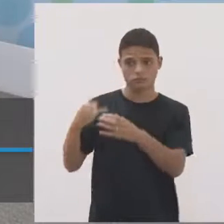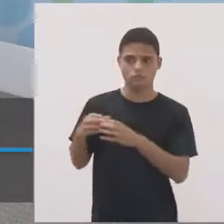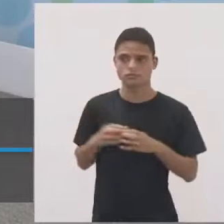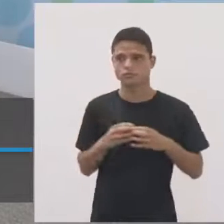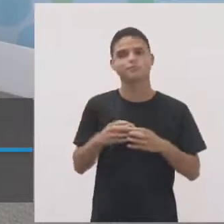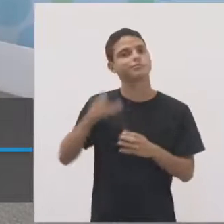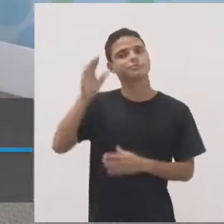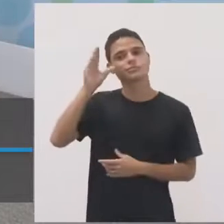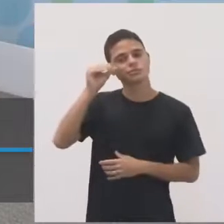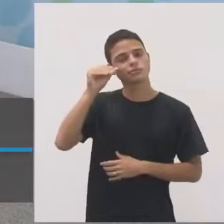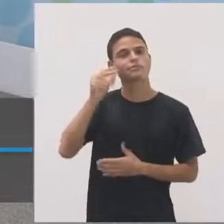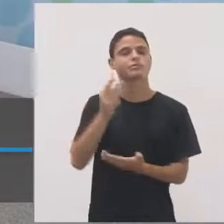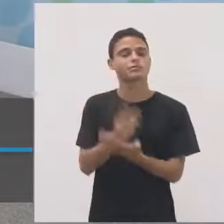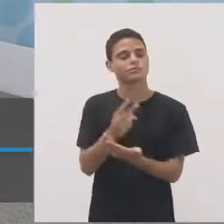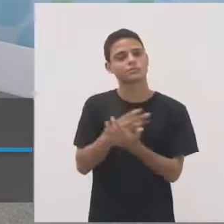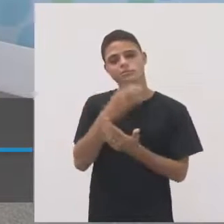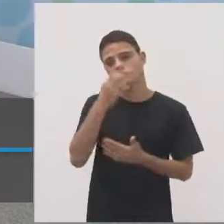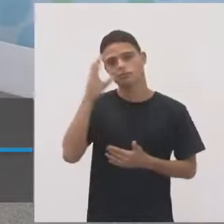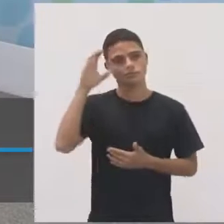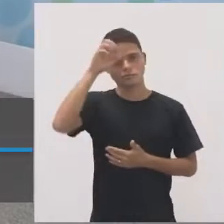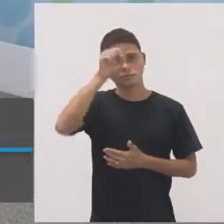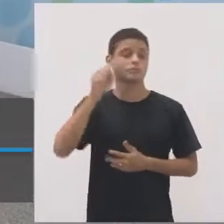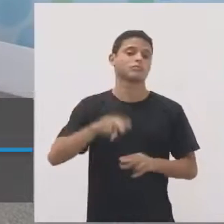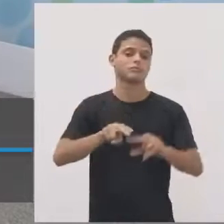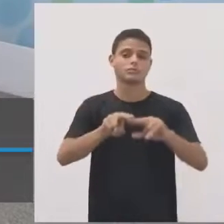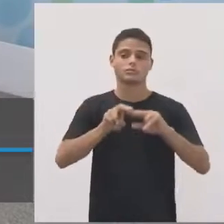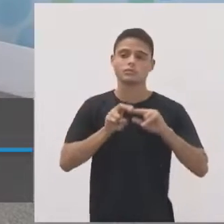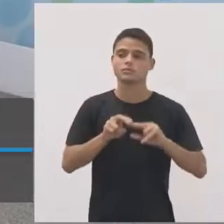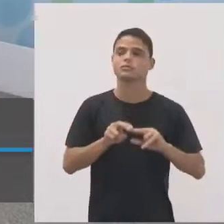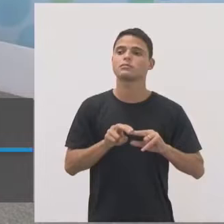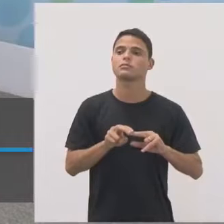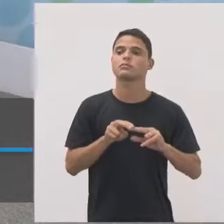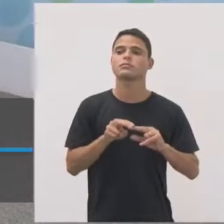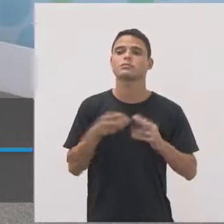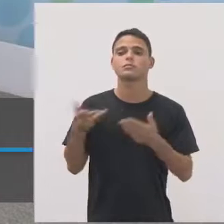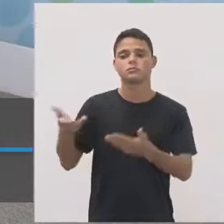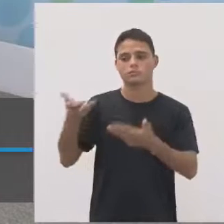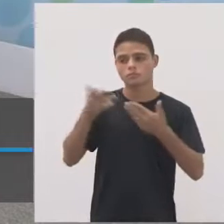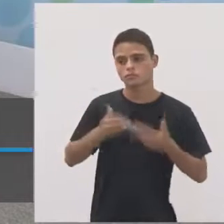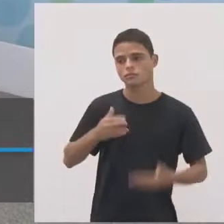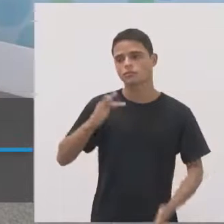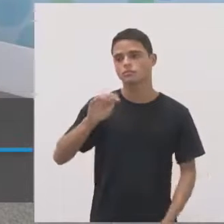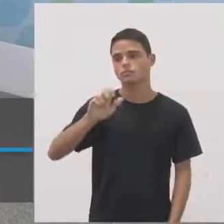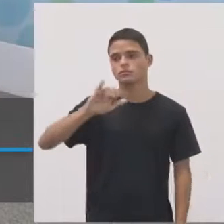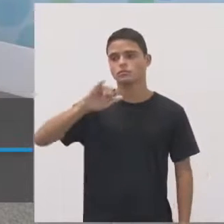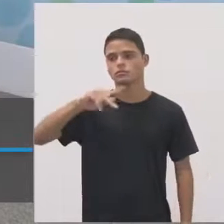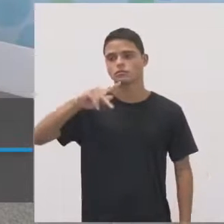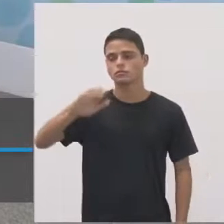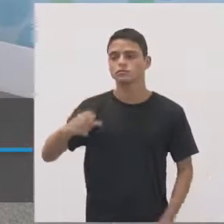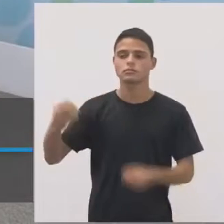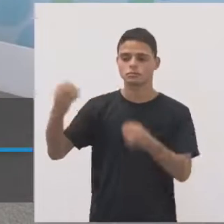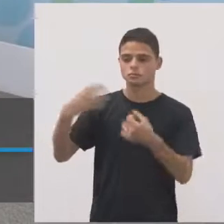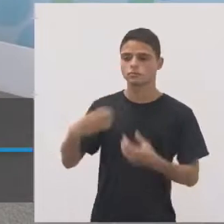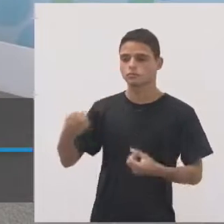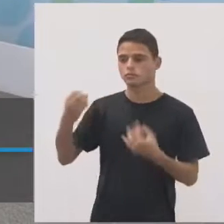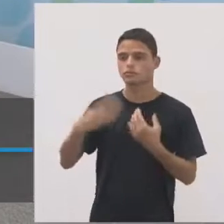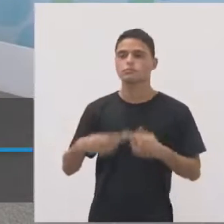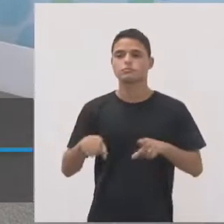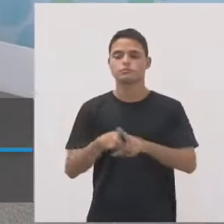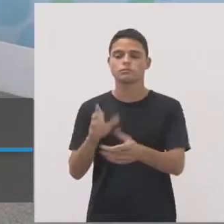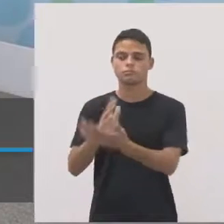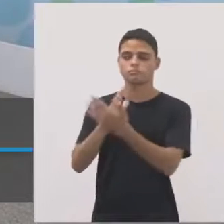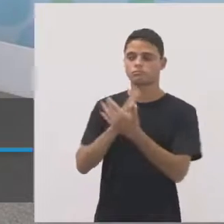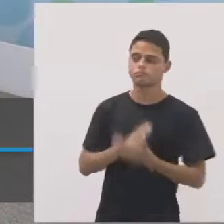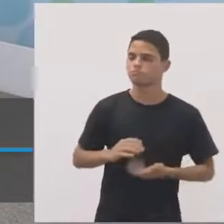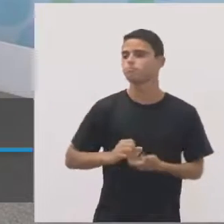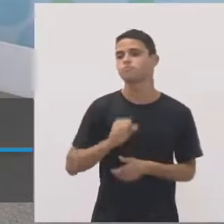curiosa e é sempre bom aprender, né? Então, por isso que a gente traz convite e já vou deixar aqui para você, sempre que a gente precisar, puder